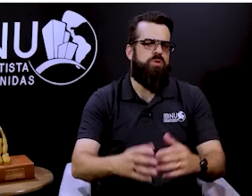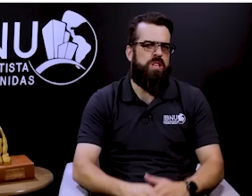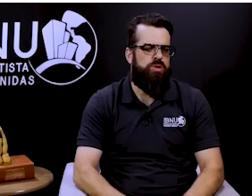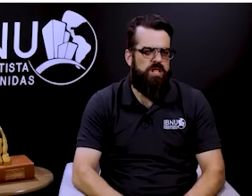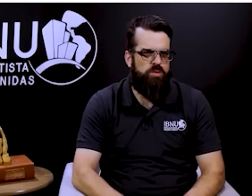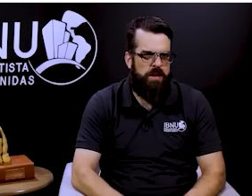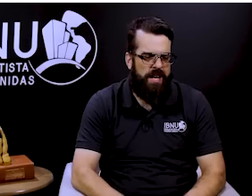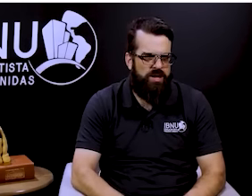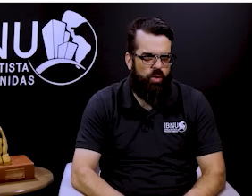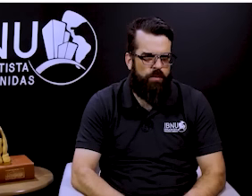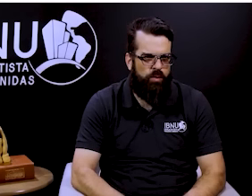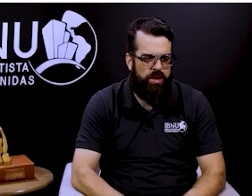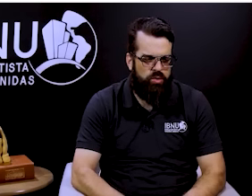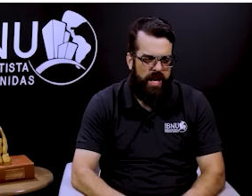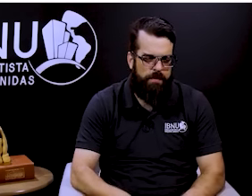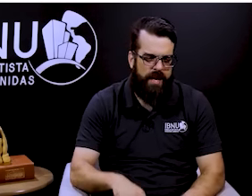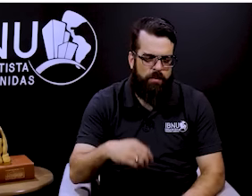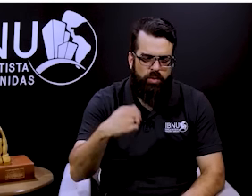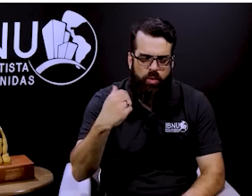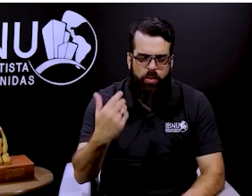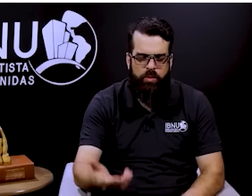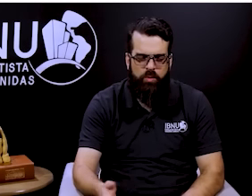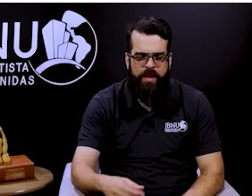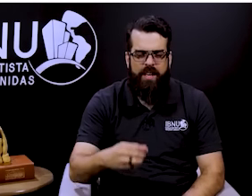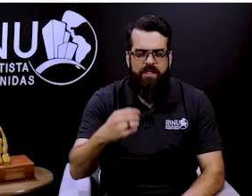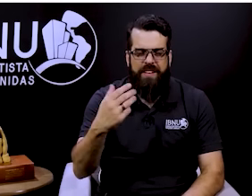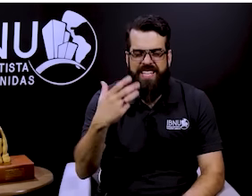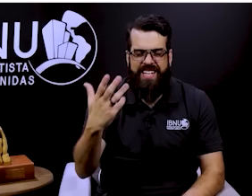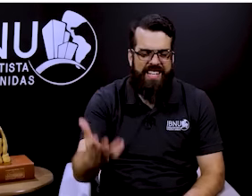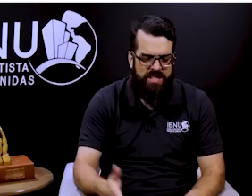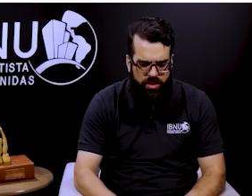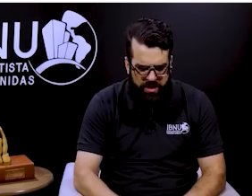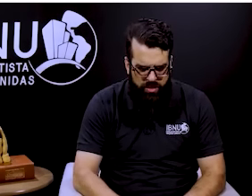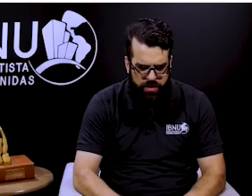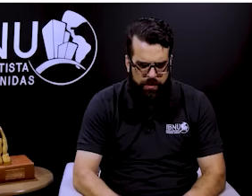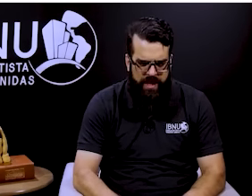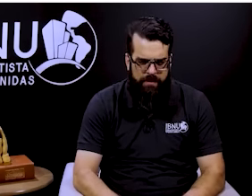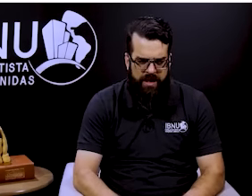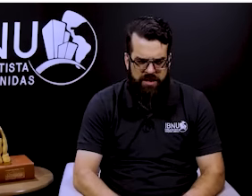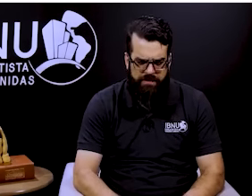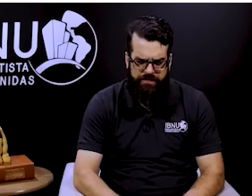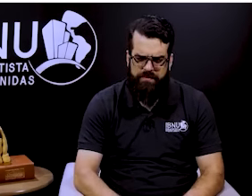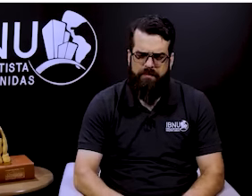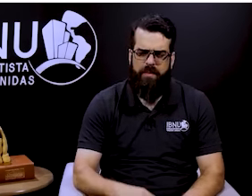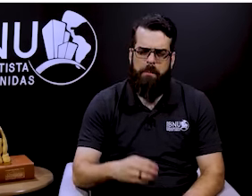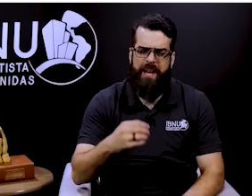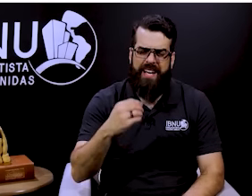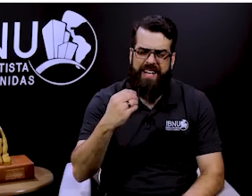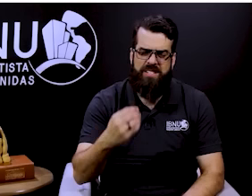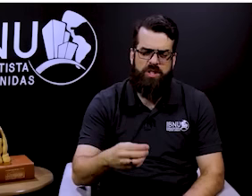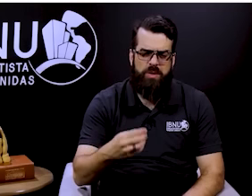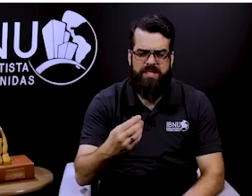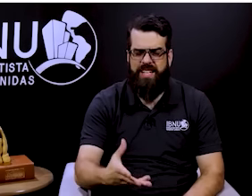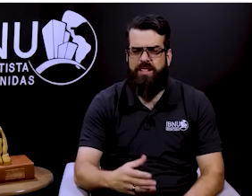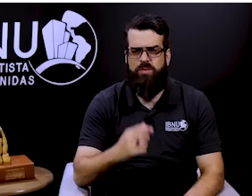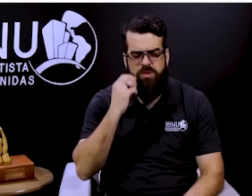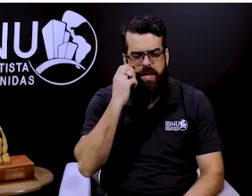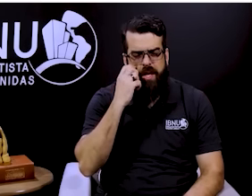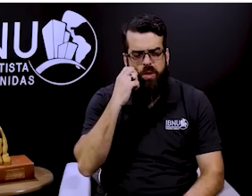né? Jesus ele utiliza uma imagem comum da sua época. Era muito comum fazer grandes doações publicamente para garantir